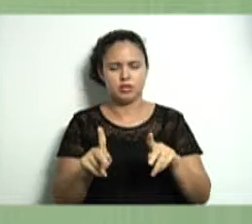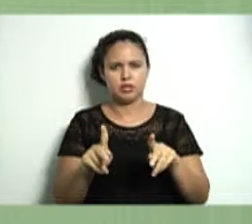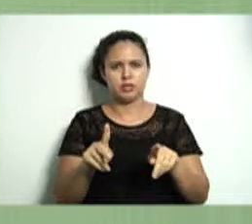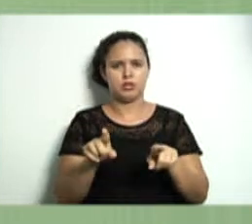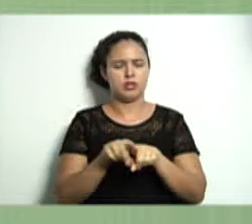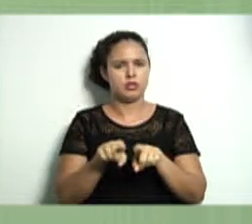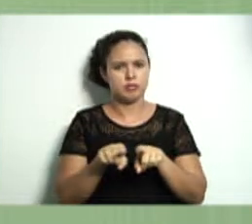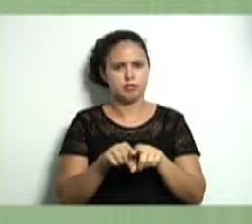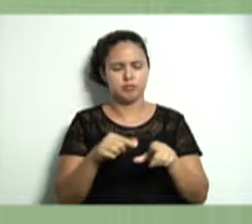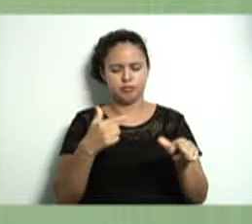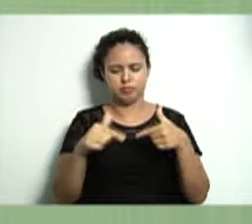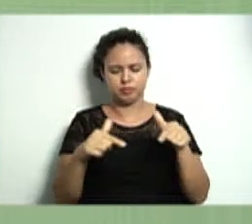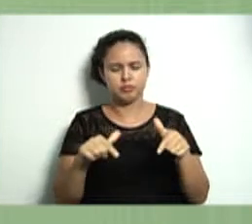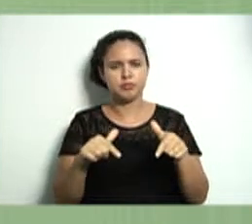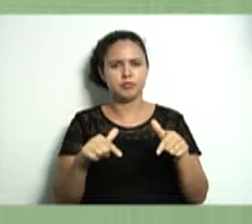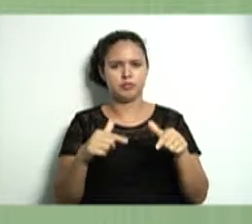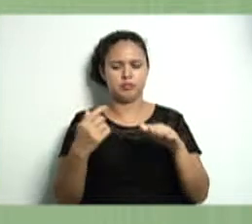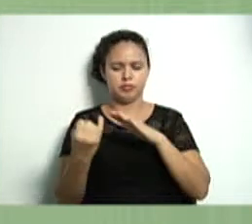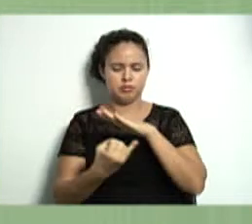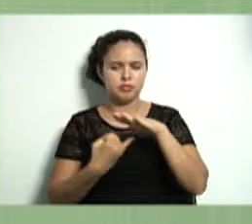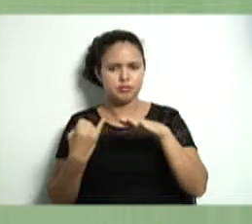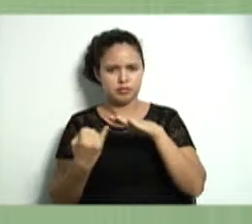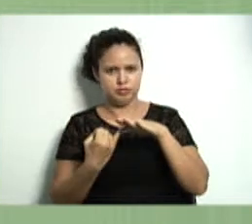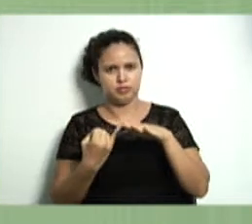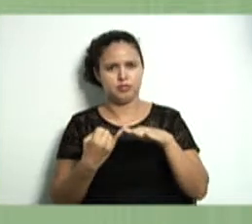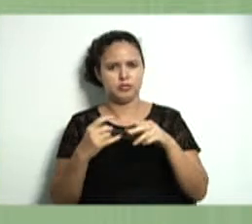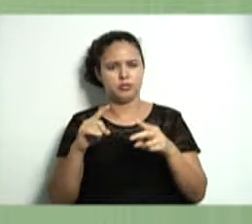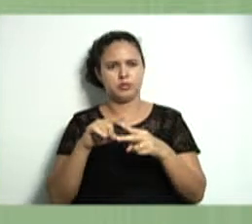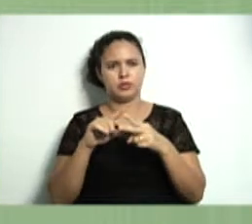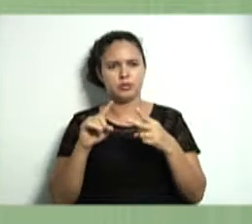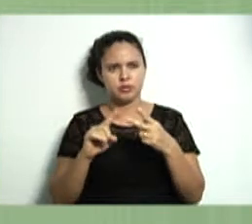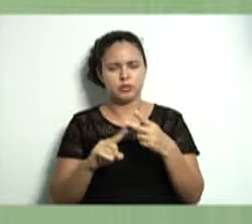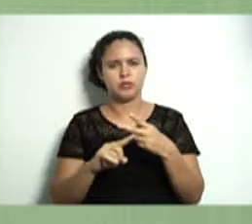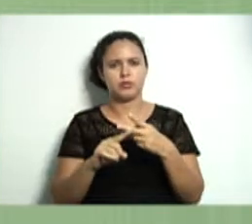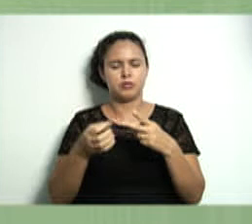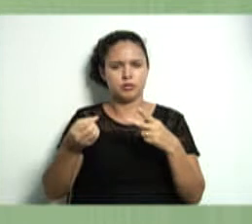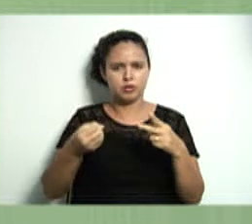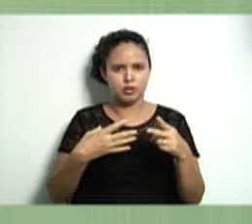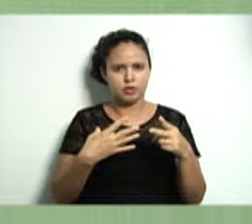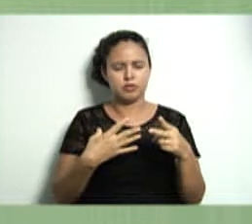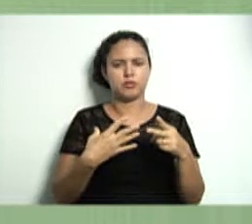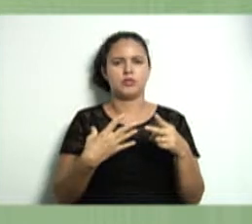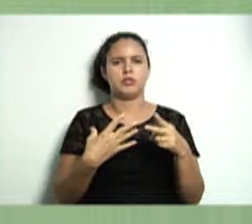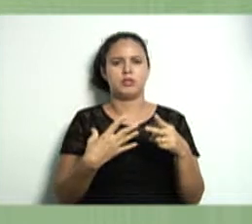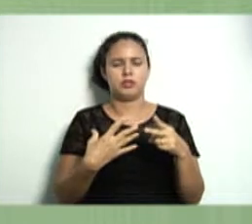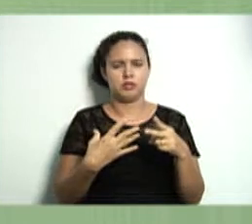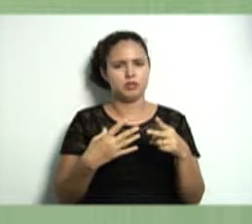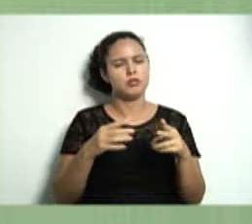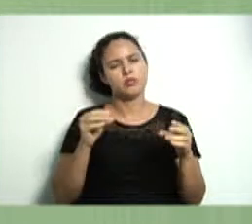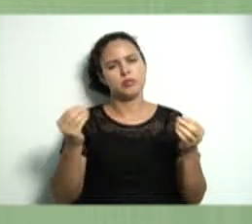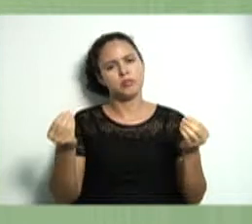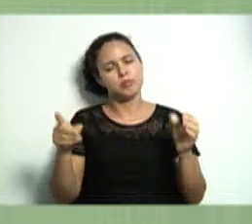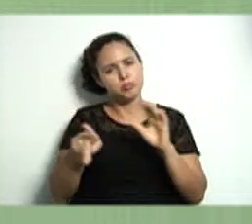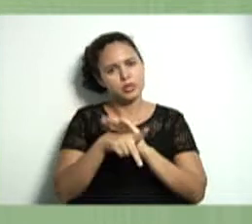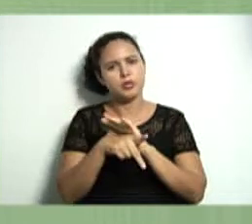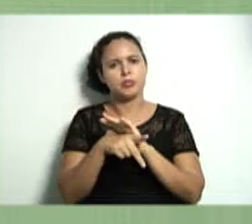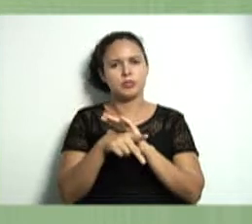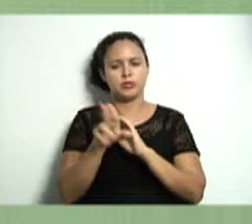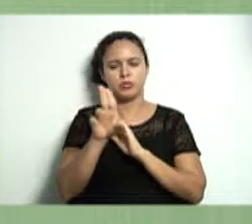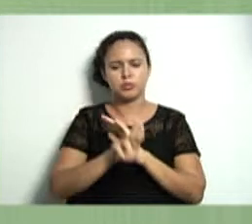automação e teletrabalho, que são realmente duas transformações recentes que têm a ver com o uso